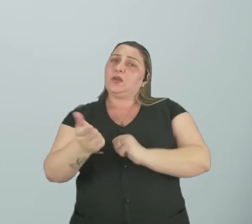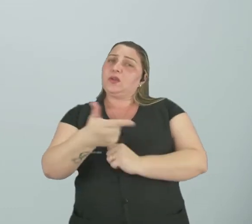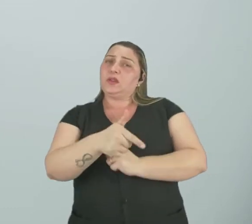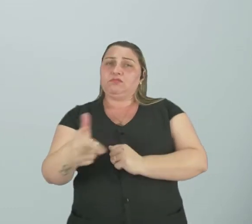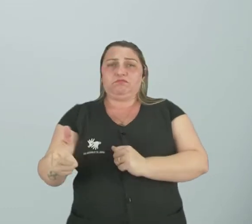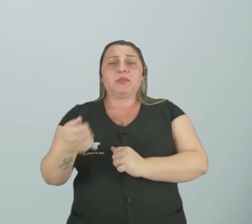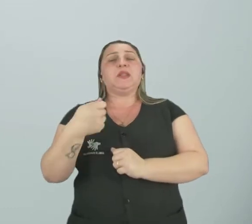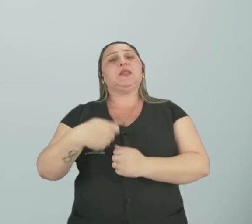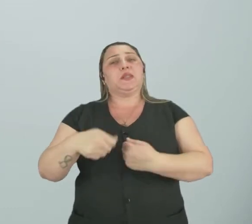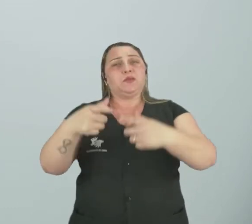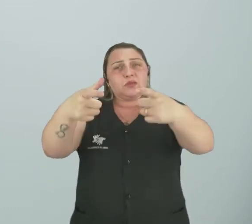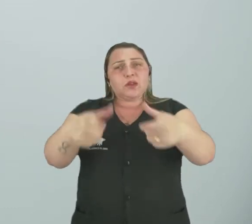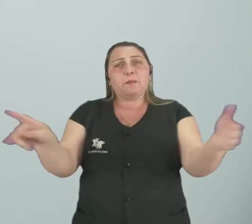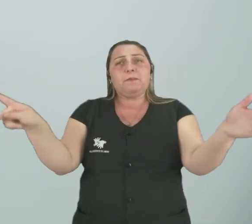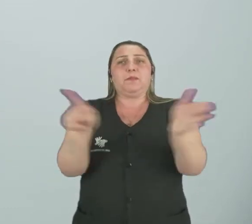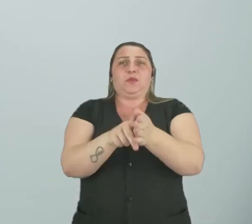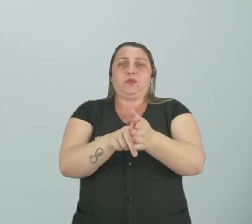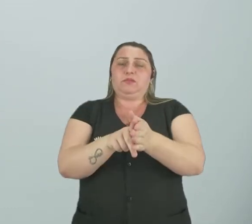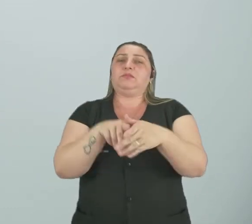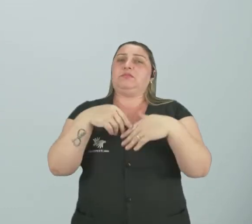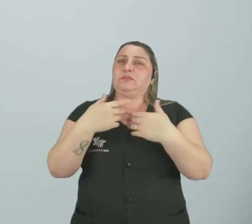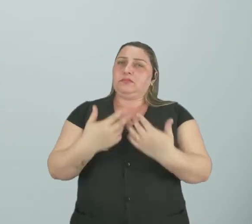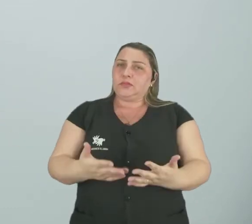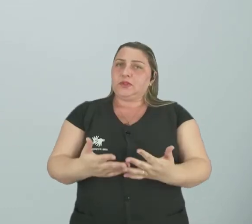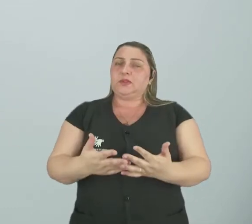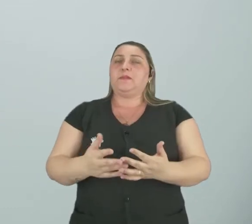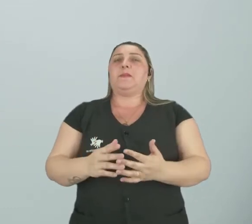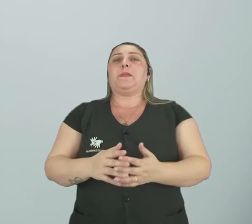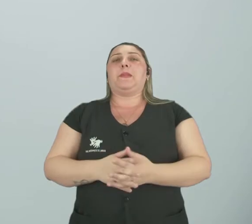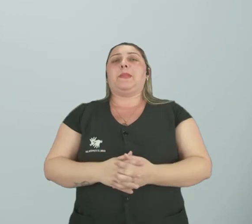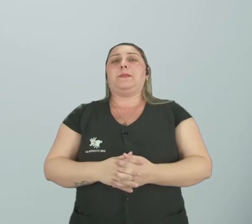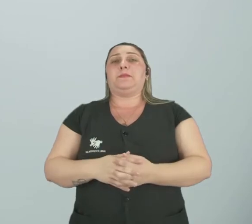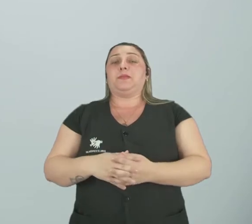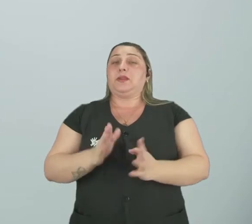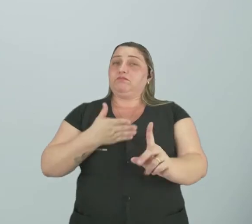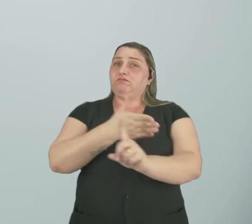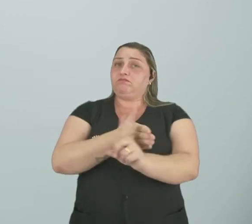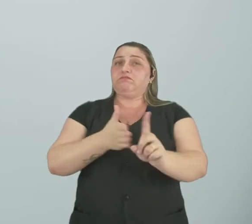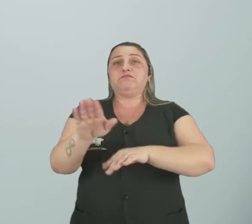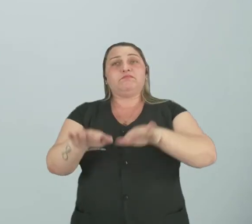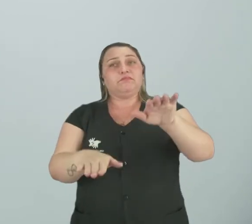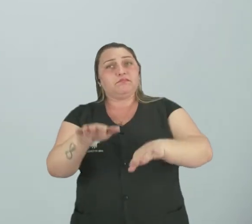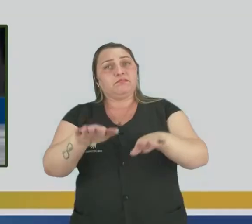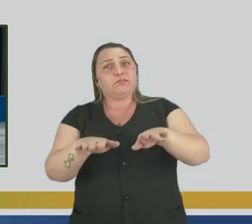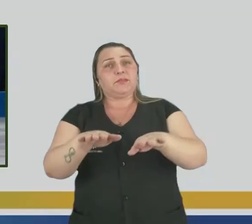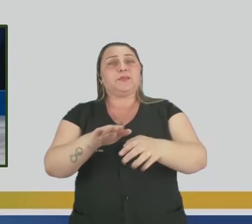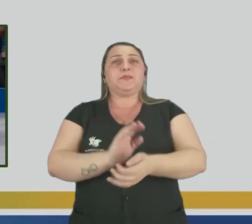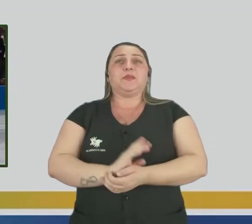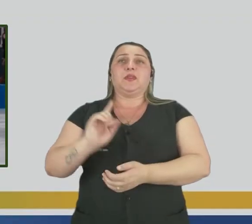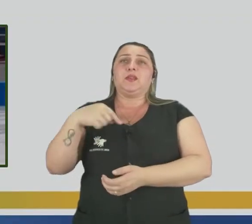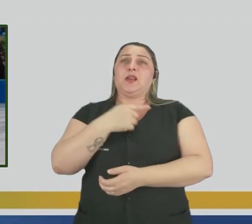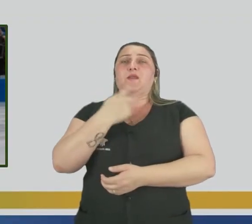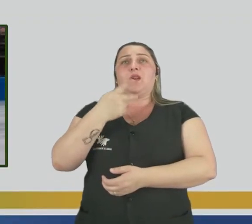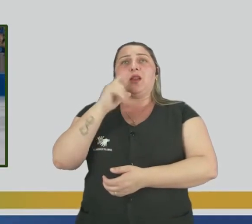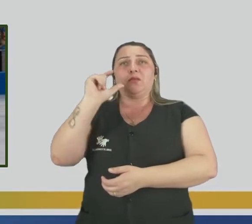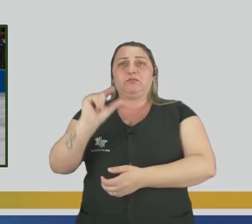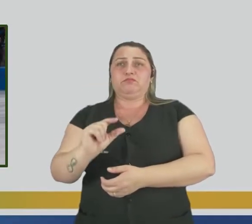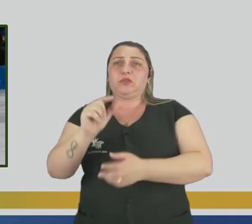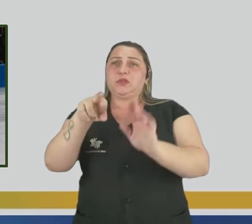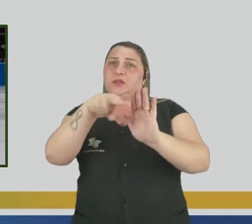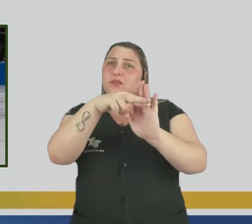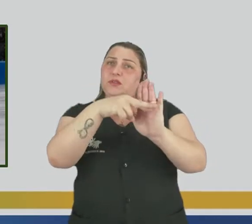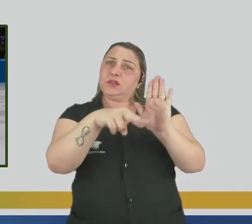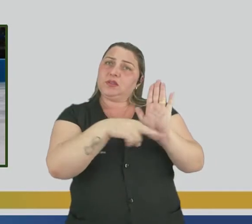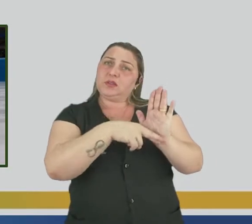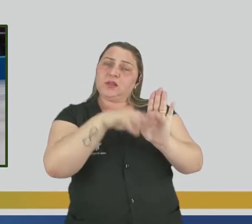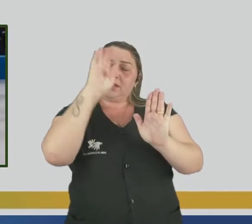eles necessitam de locais apropriados e específicos para aquela modalidade. E a gente vai falar um pouquinho das